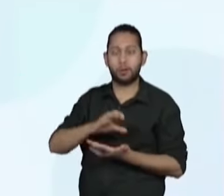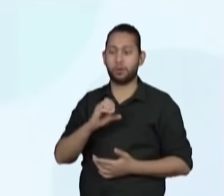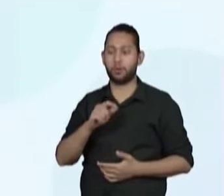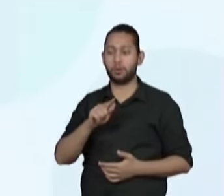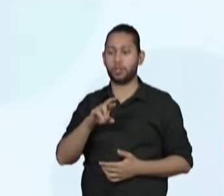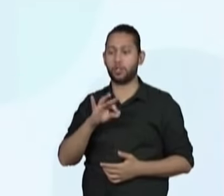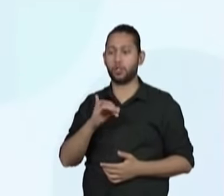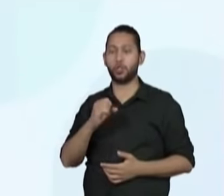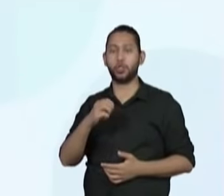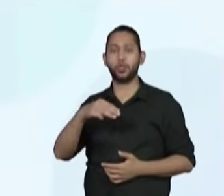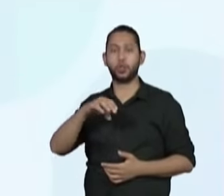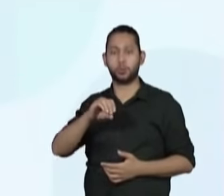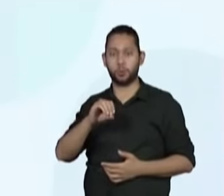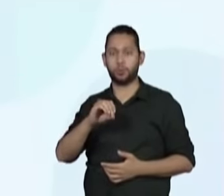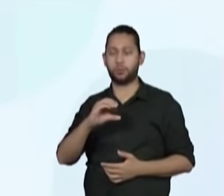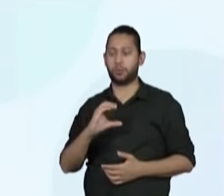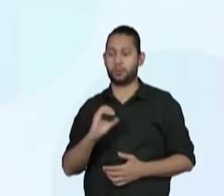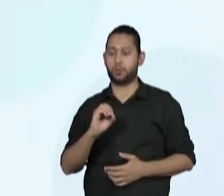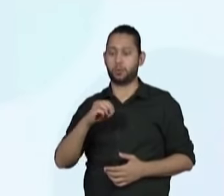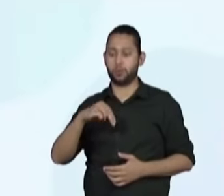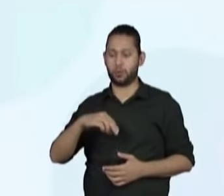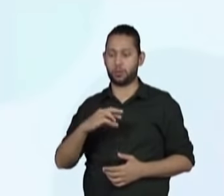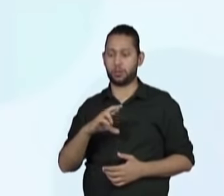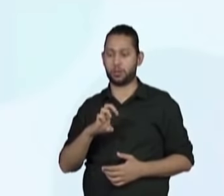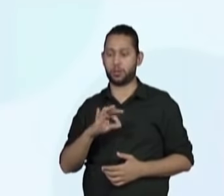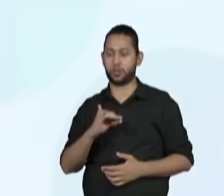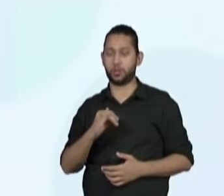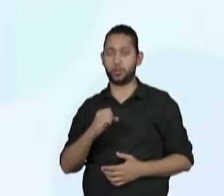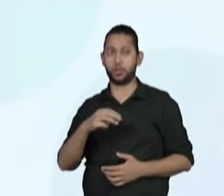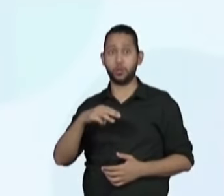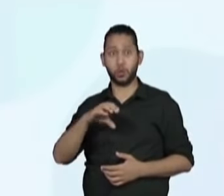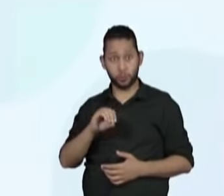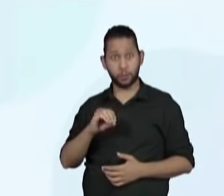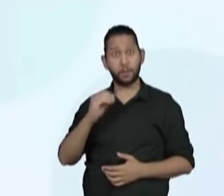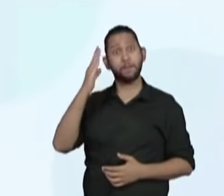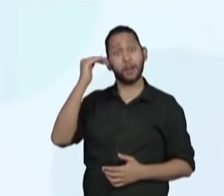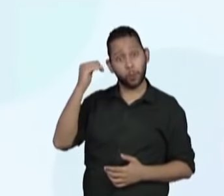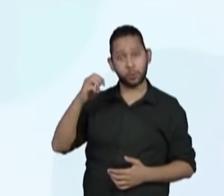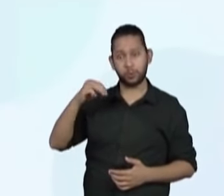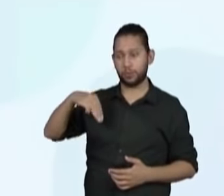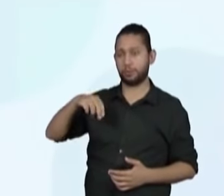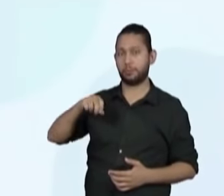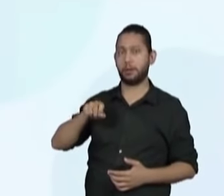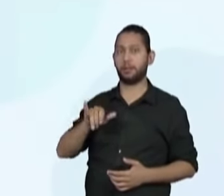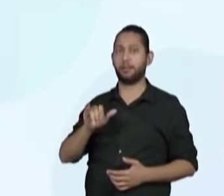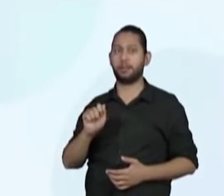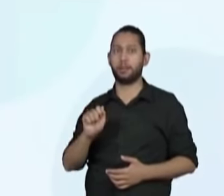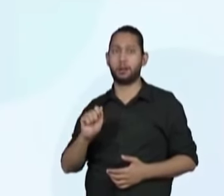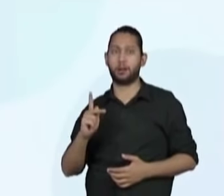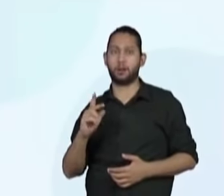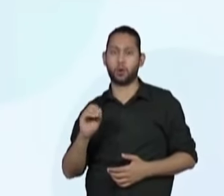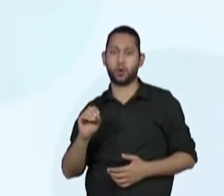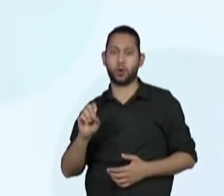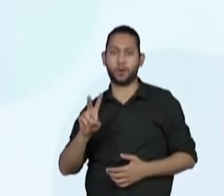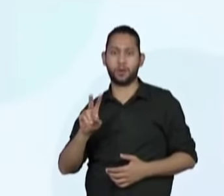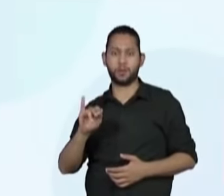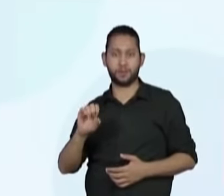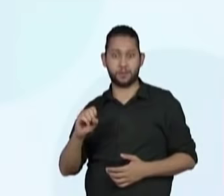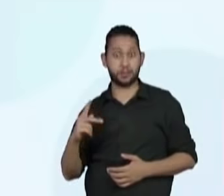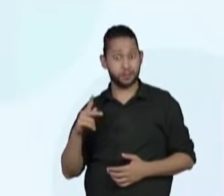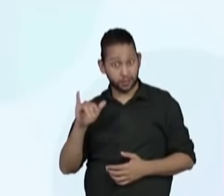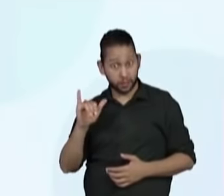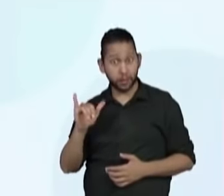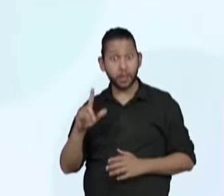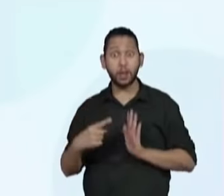O concretismo que foi difundido aí no mundo pelo Vladimir Mayakovsky, tá? Ele também adota largamente essa simbologia